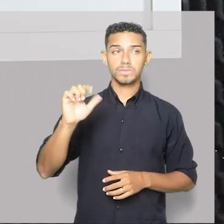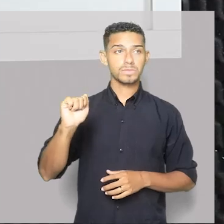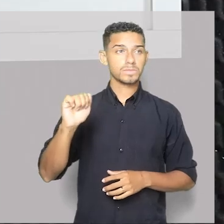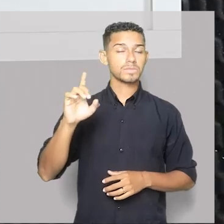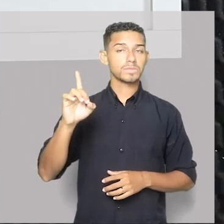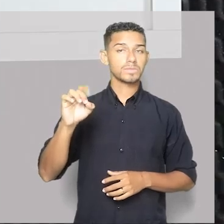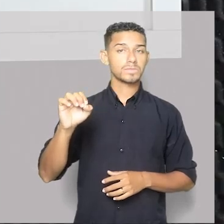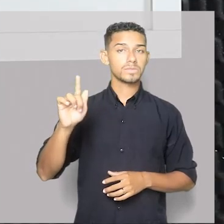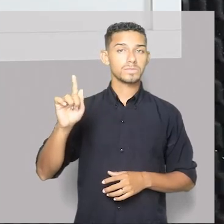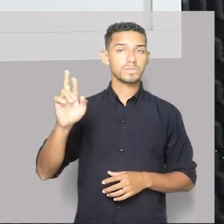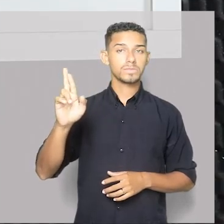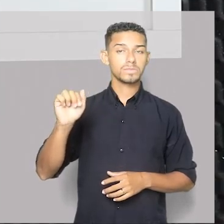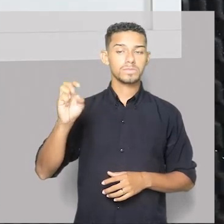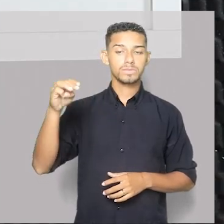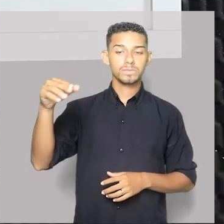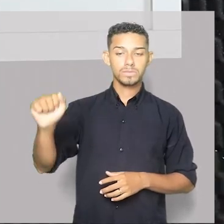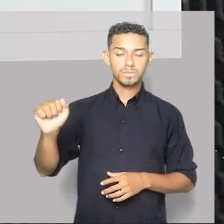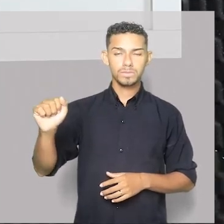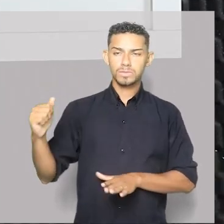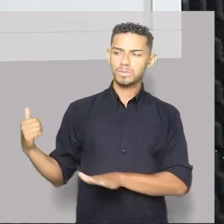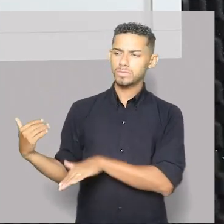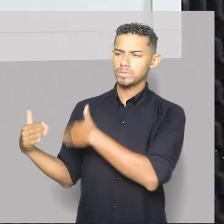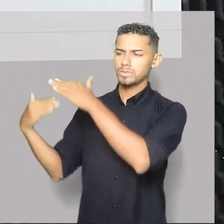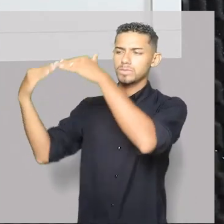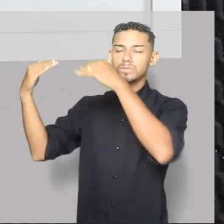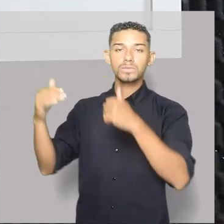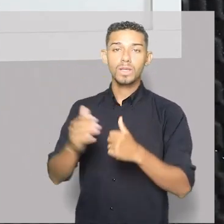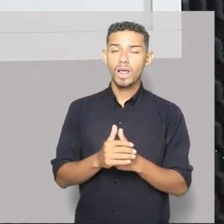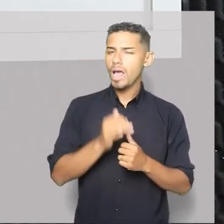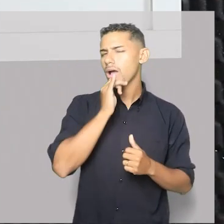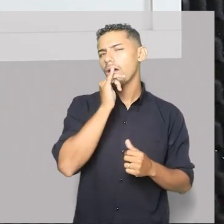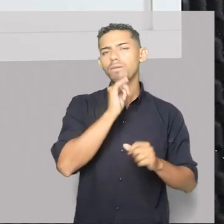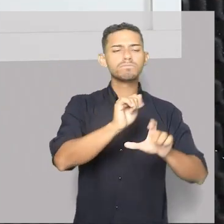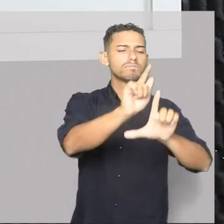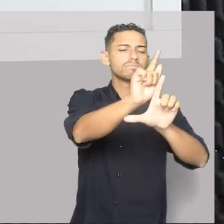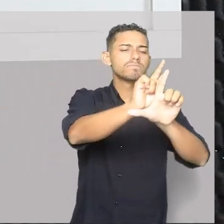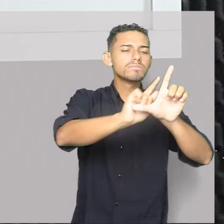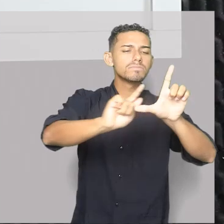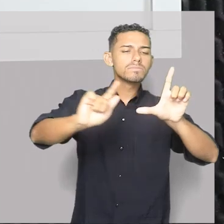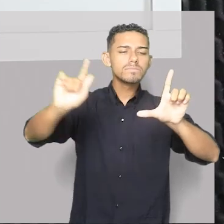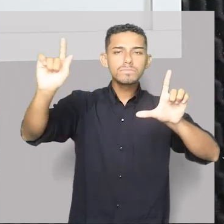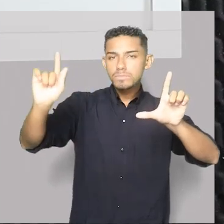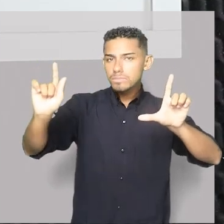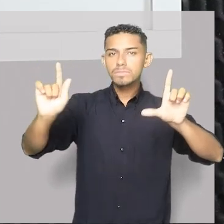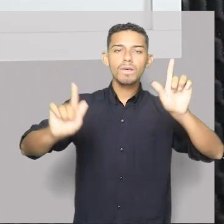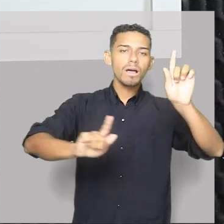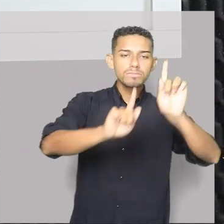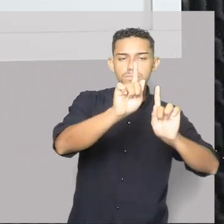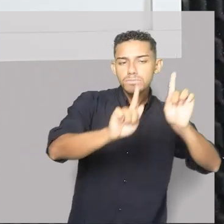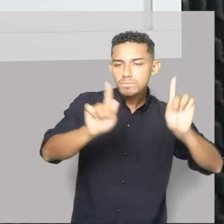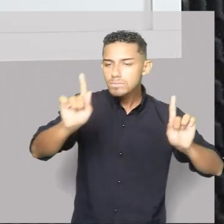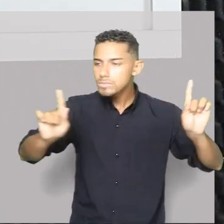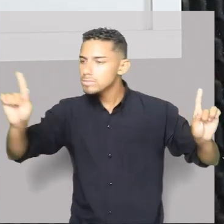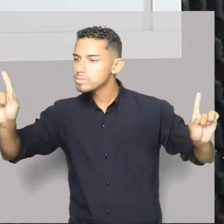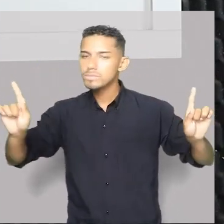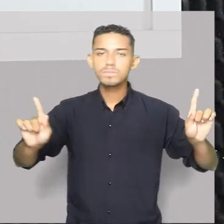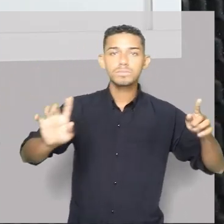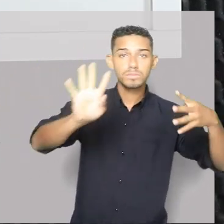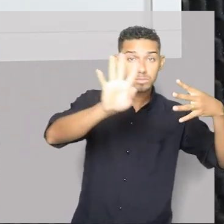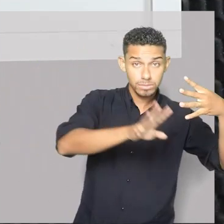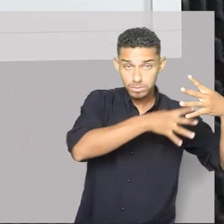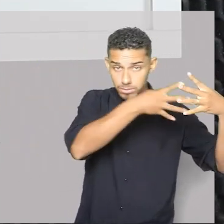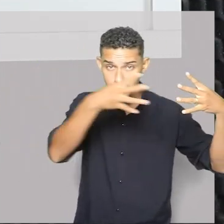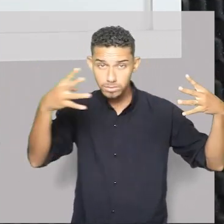evolutivo, certo? É a forma que a gente usa, meio que um gráfico ali, para representar os indivíduos.